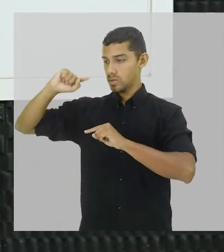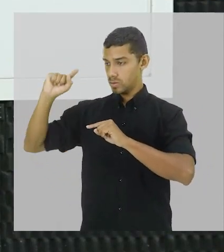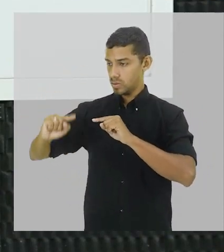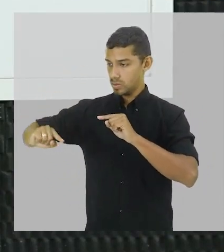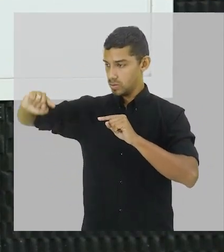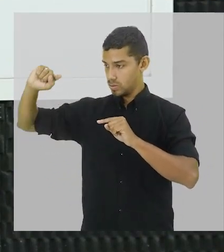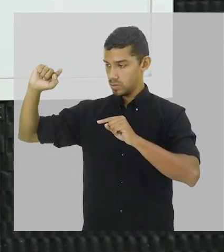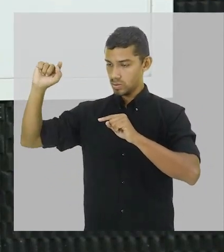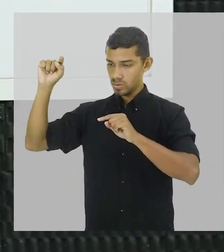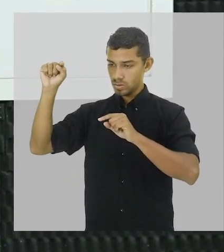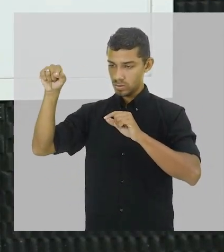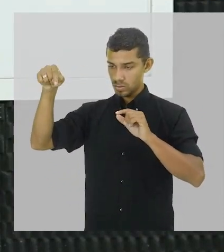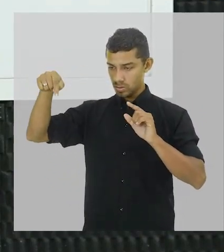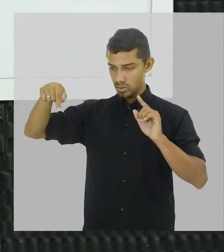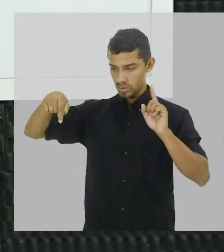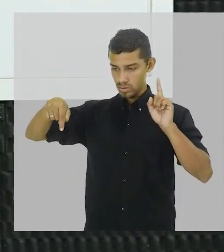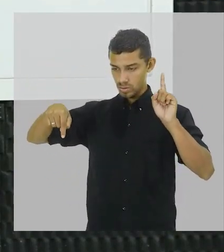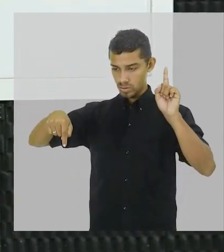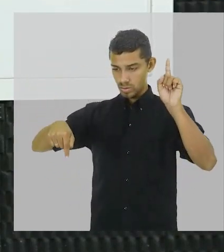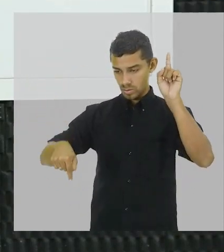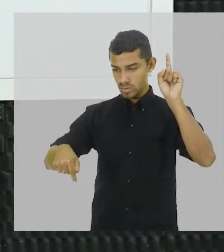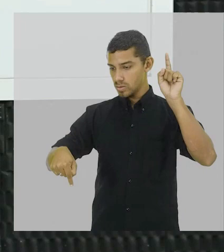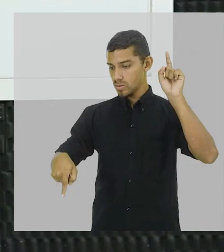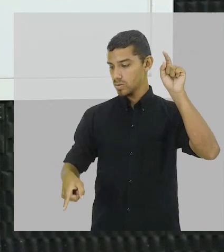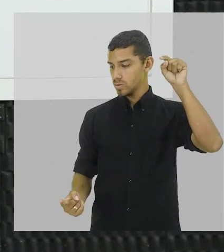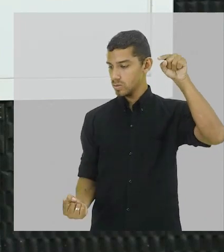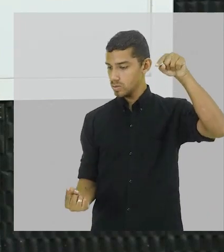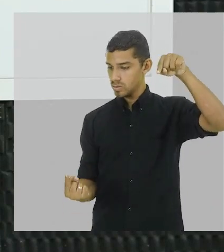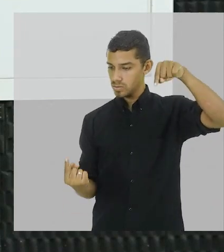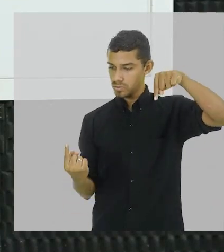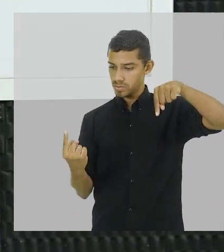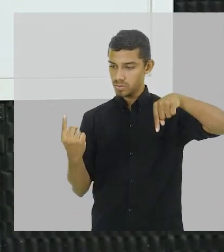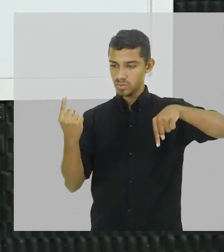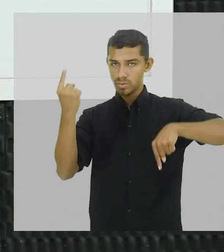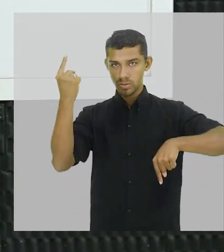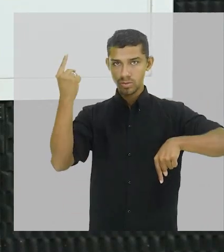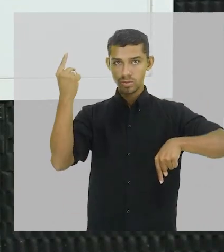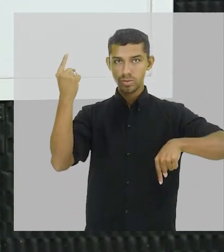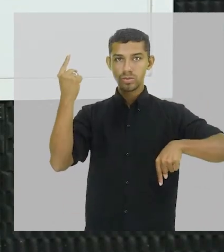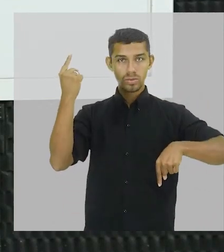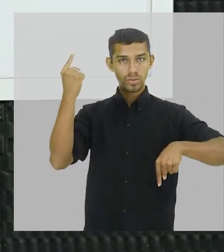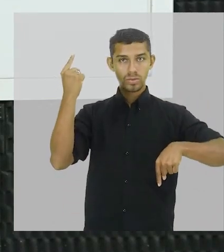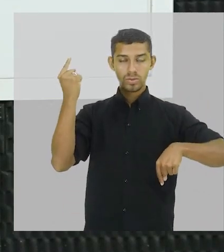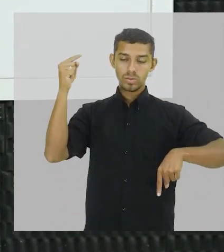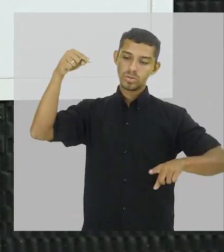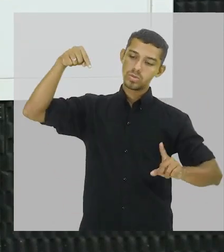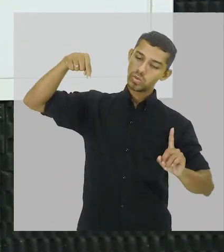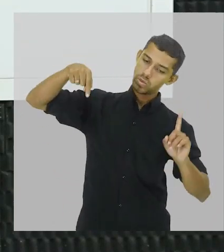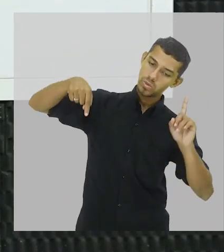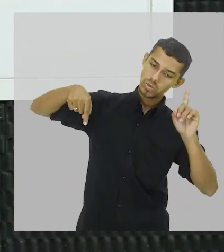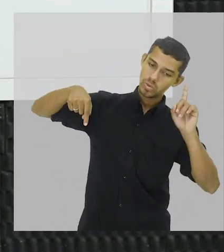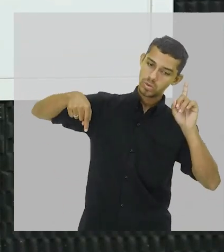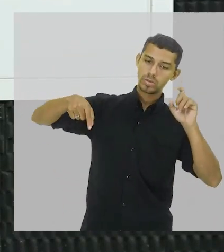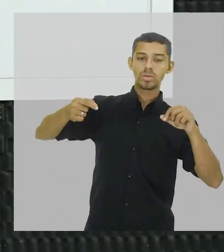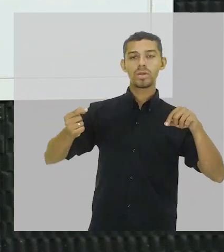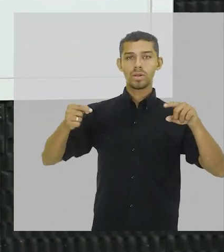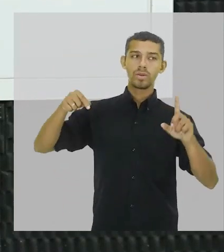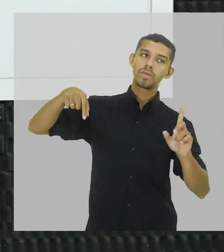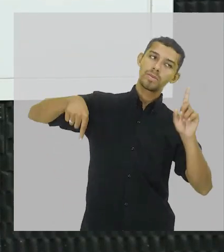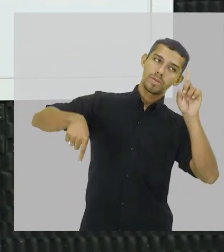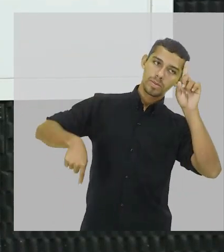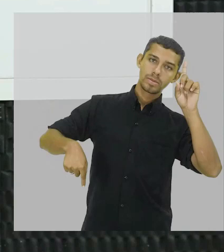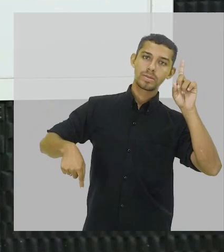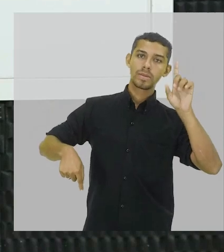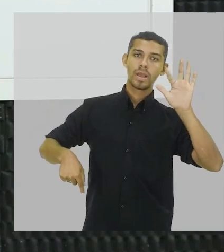que aumenta-se o comprimento de onda, diminui-se a frequência, certo? Então, aumenta o comprimento de onda, quer dizer, aumenta